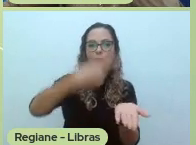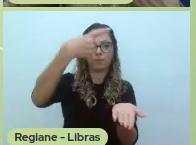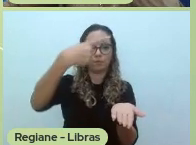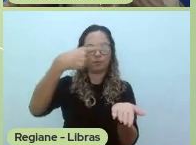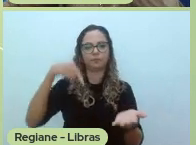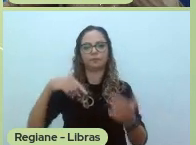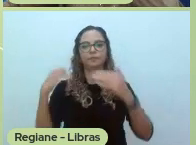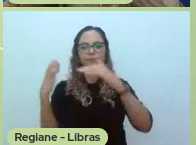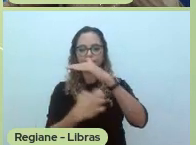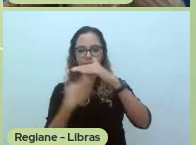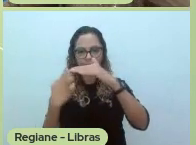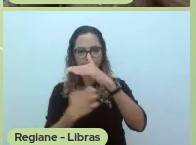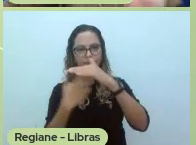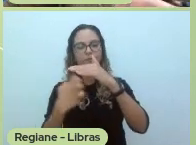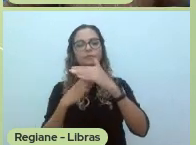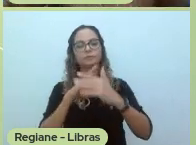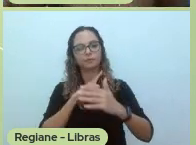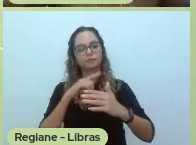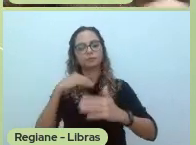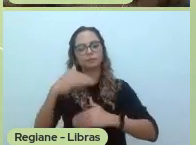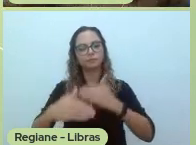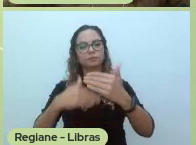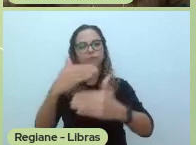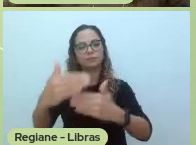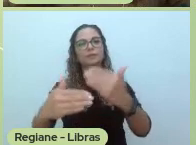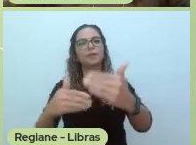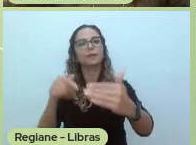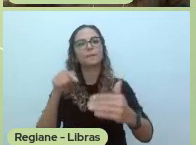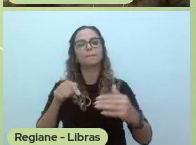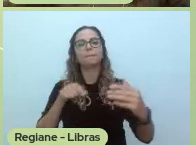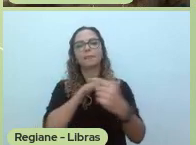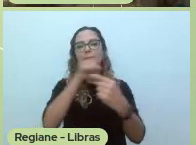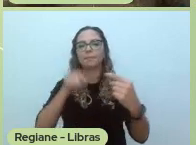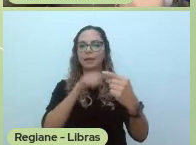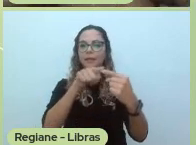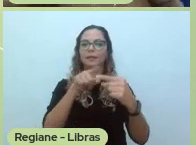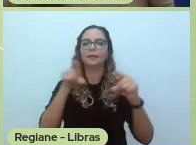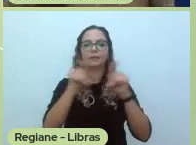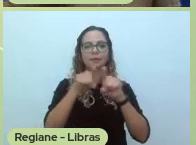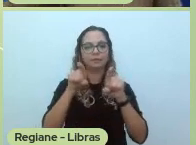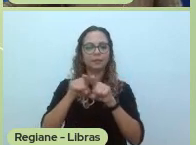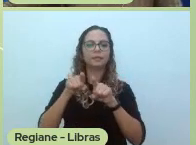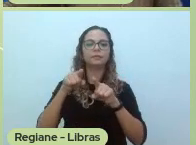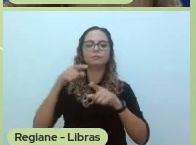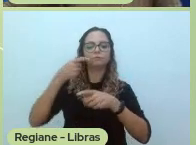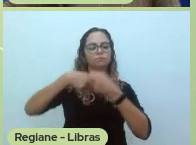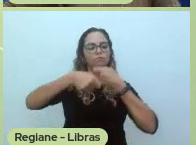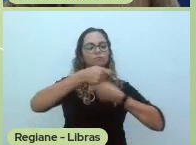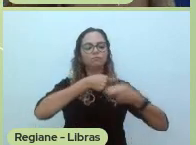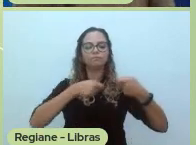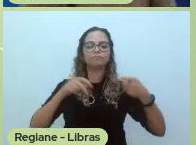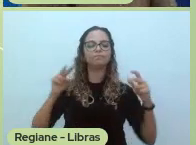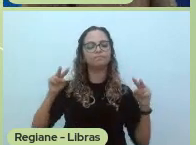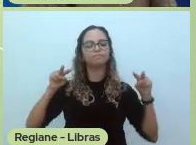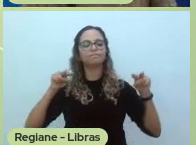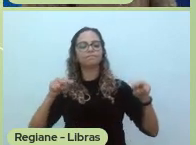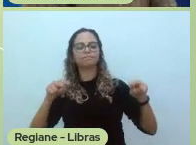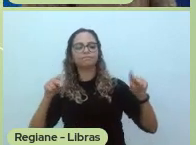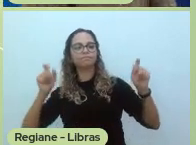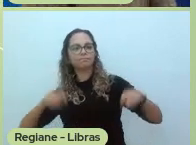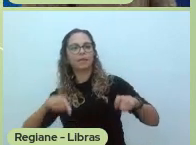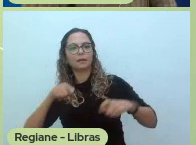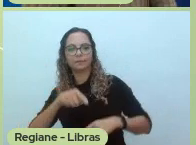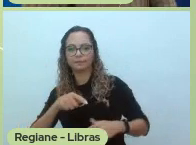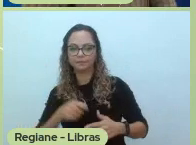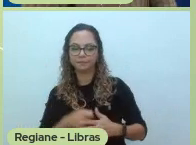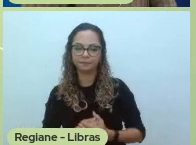apostando as suas metas e querendo que os seus executivos também olhem para a solução, né? Então, acredito